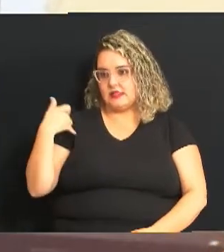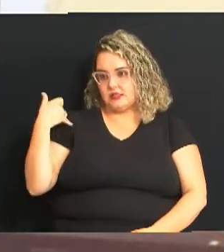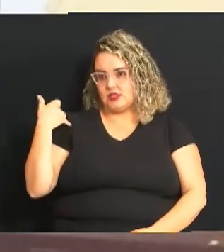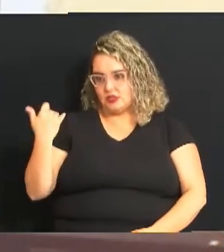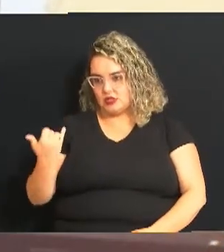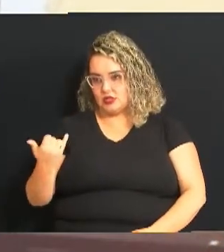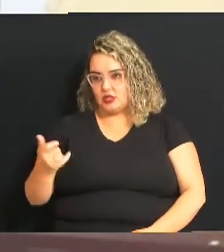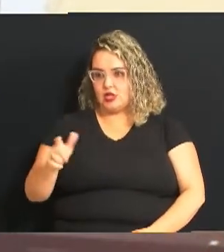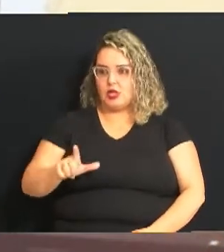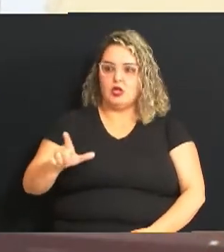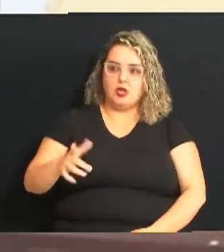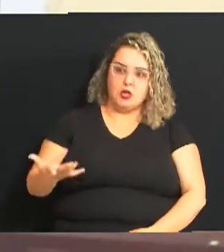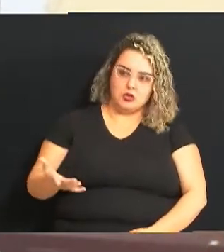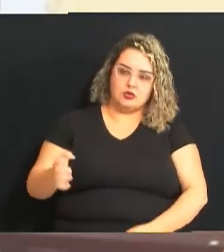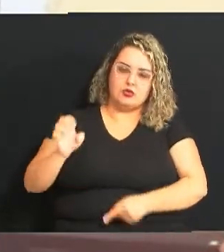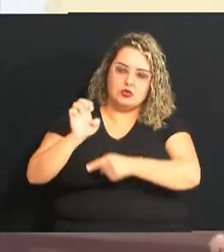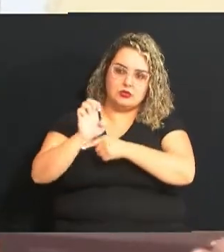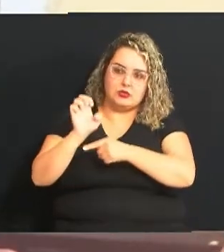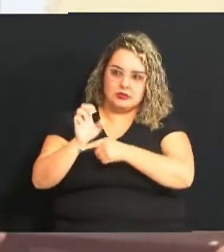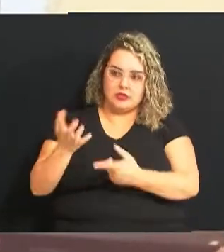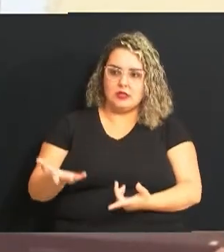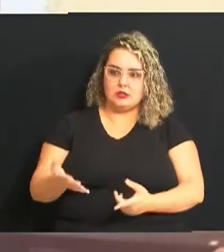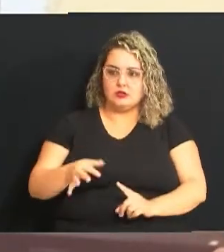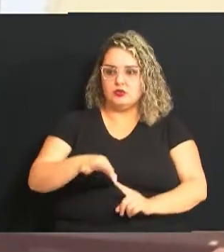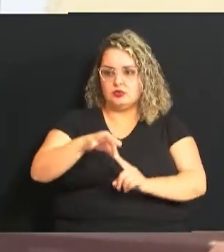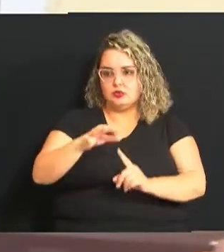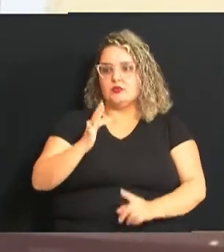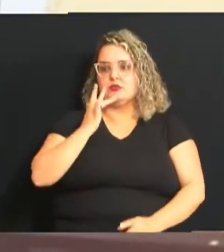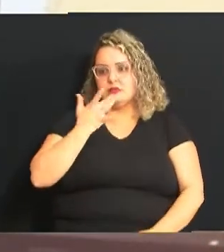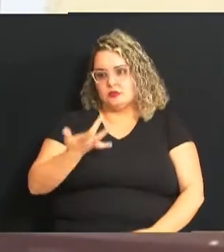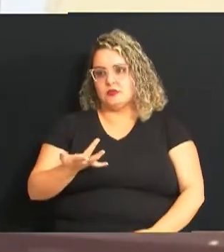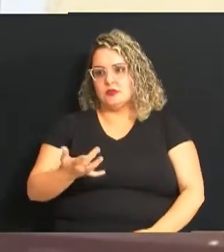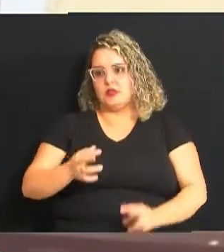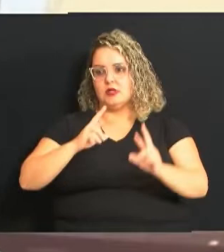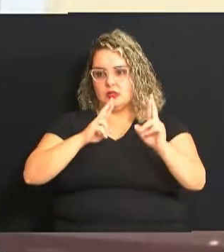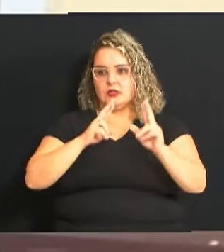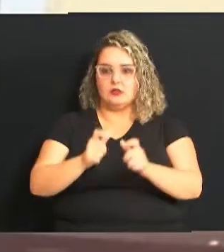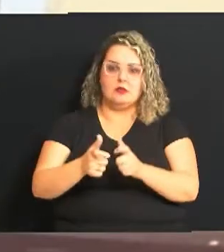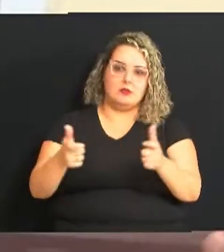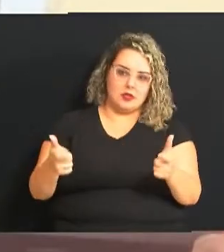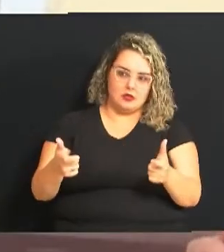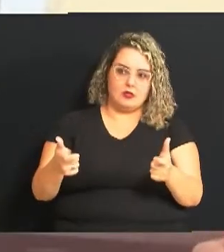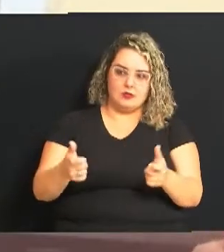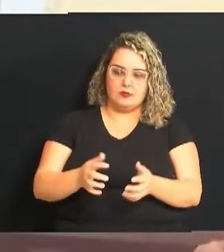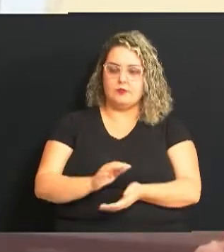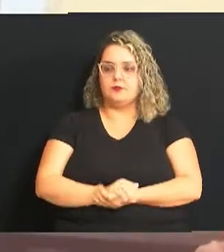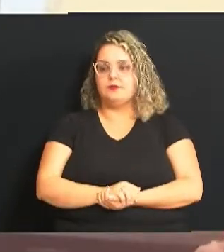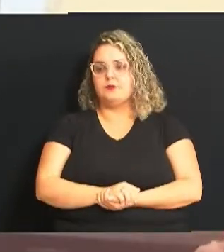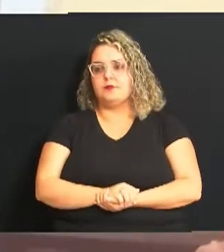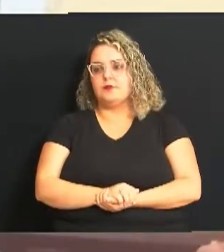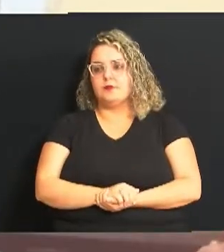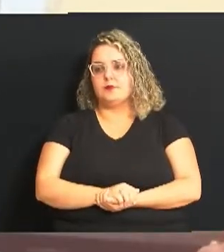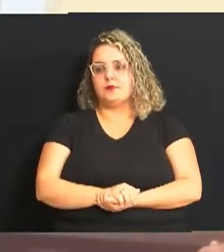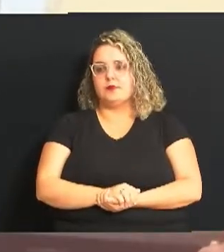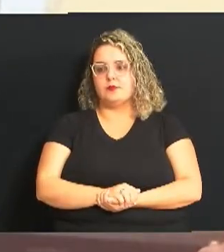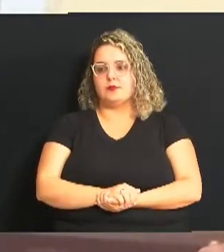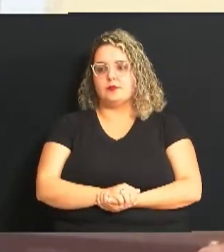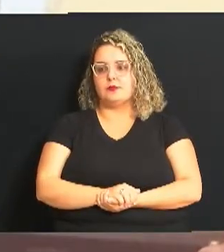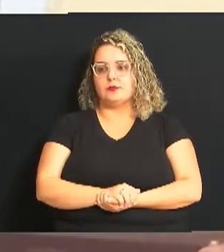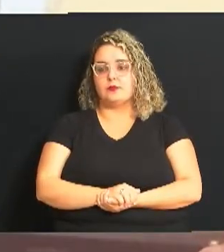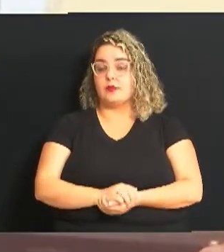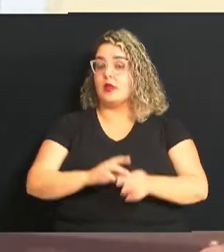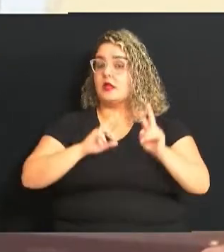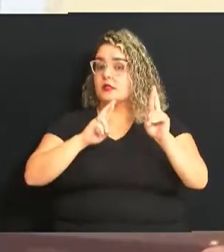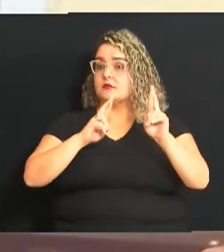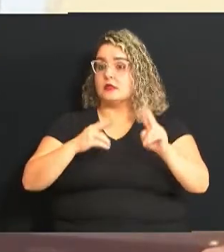gente está no estado privilegiado e que a expectativa de vida também é maior. Mas a